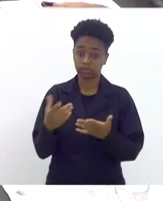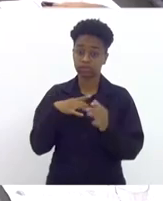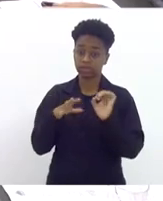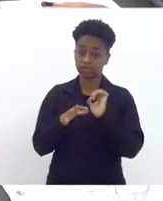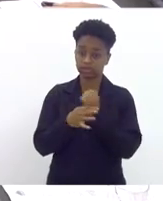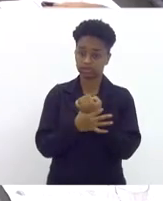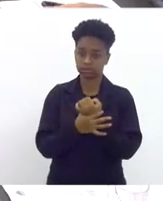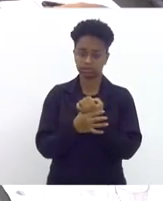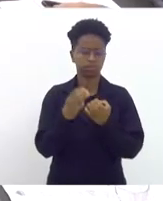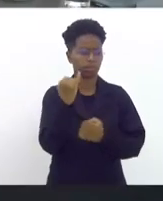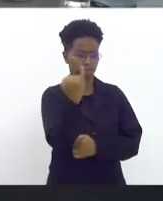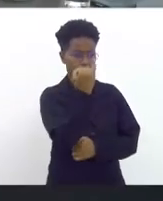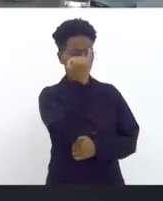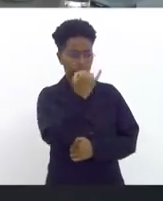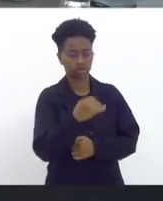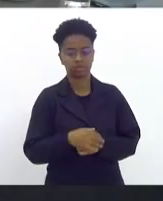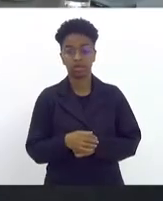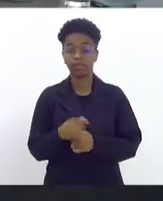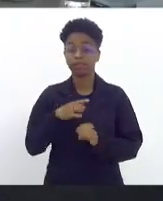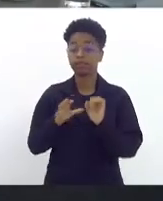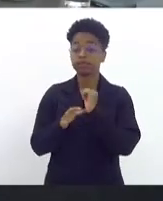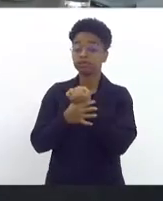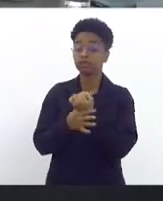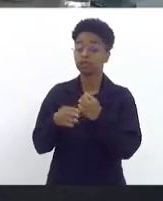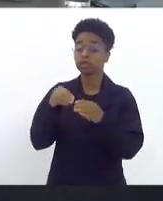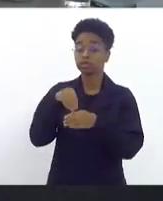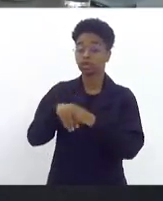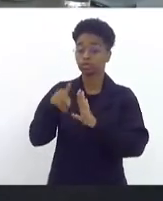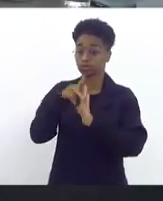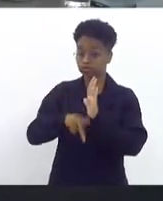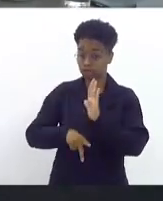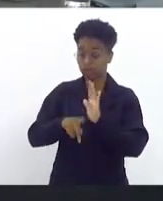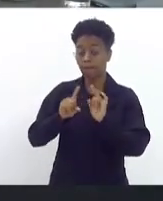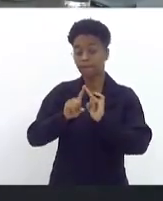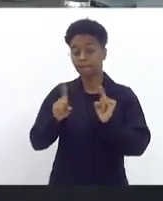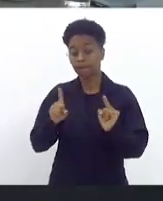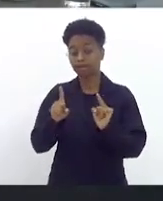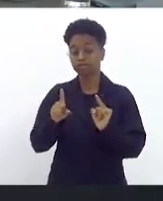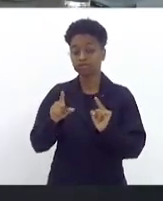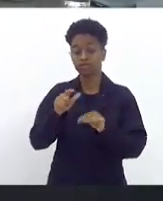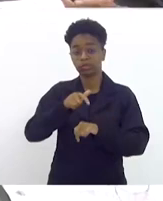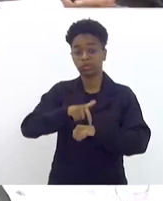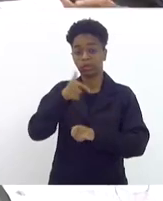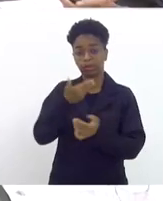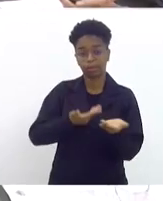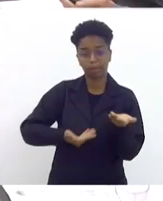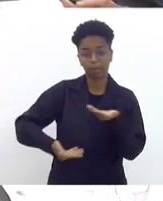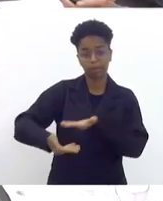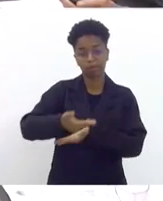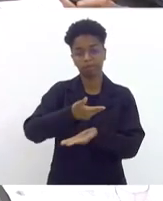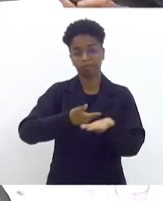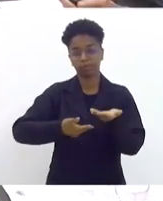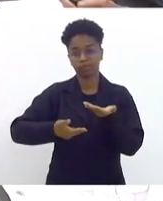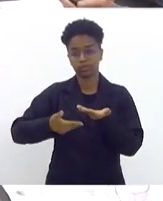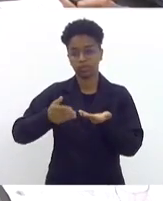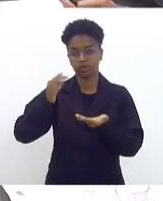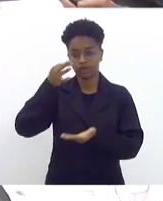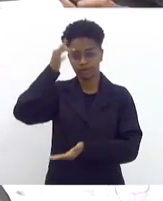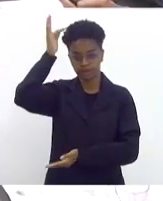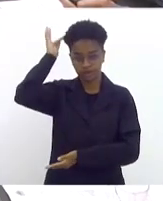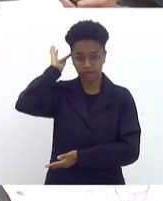muito importante muita segurança dentro do projeto só que durante a tramitação Fred para Pacheco